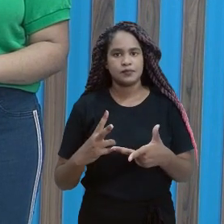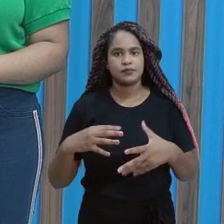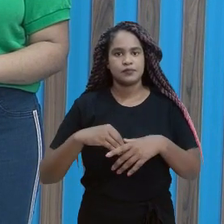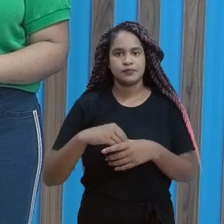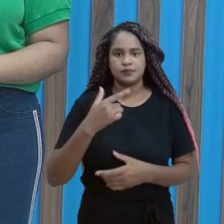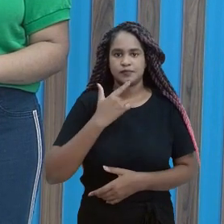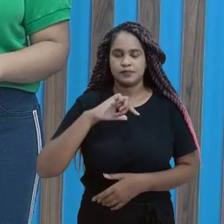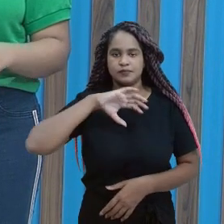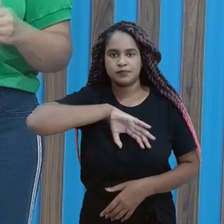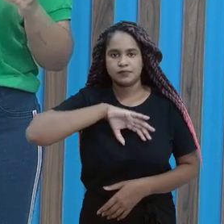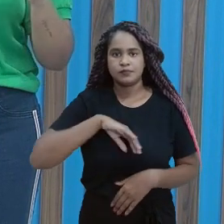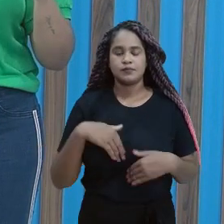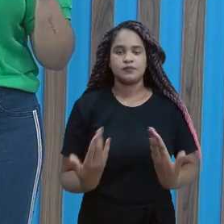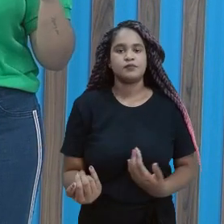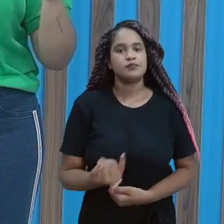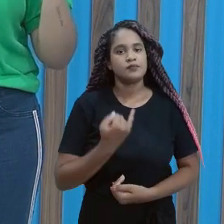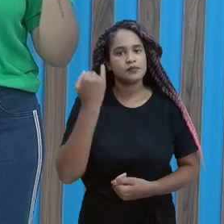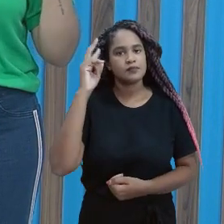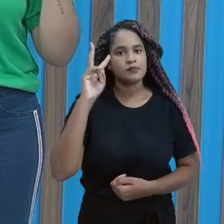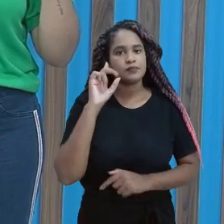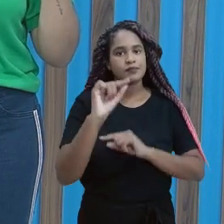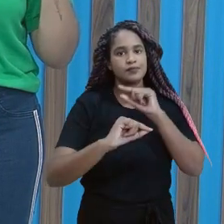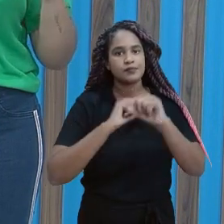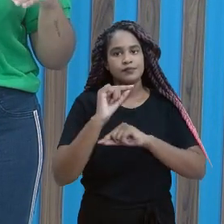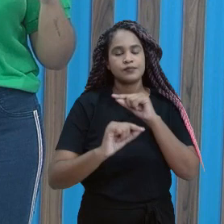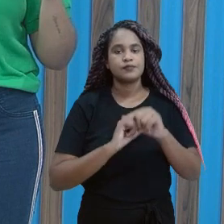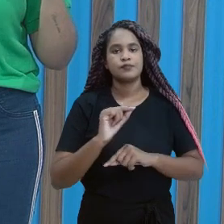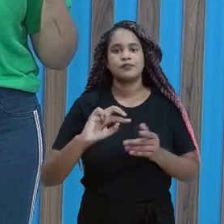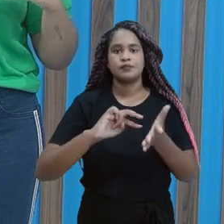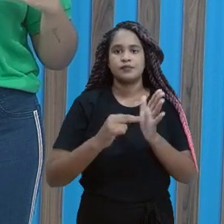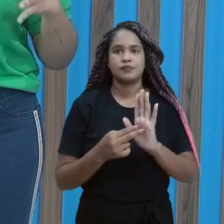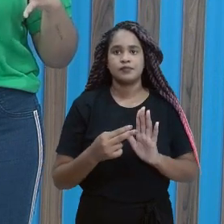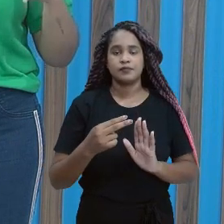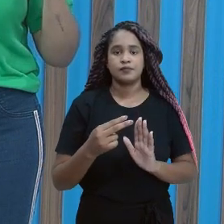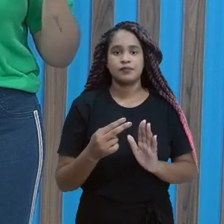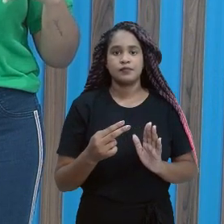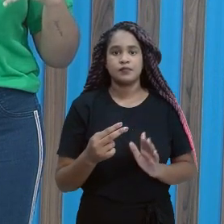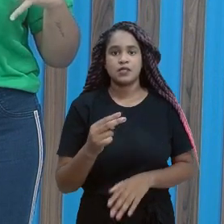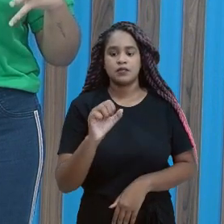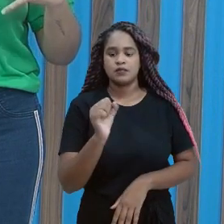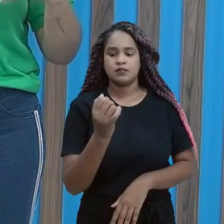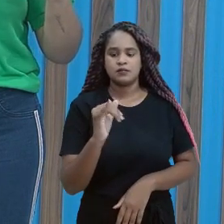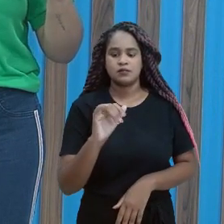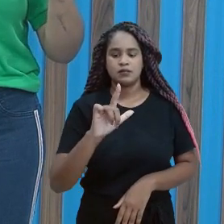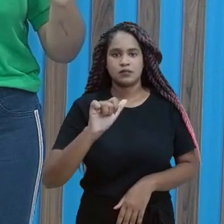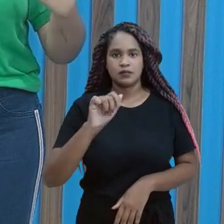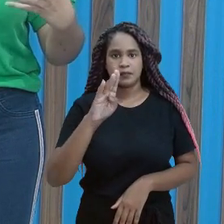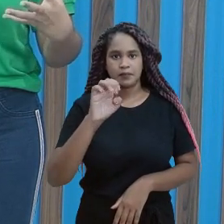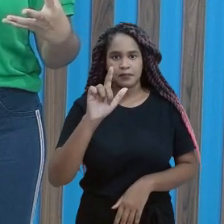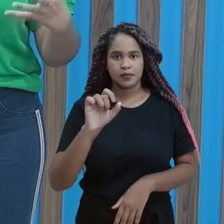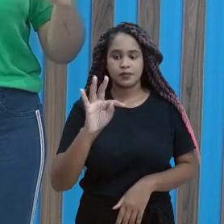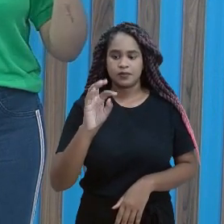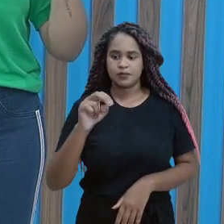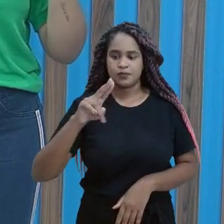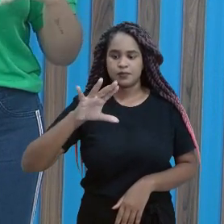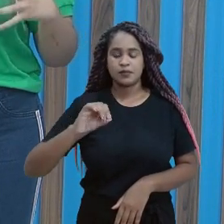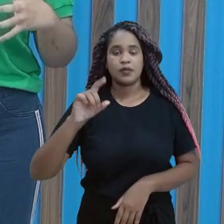uso do português. Então, é importante lembrar o que são sílabas tônicas. Sílabas tônicas são as sílabas mais